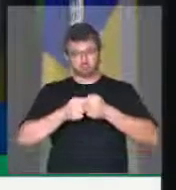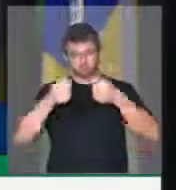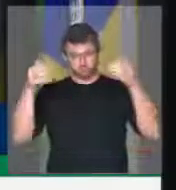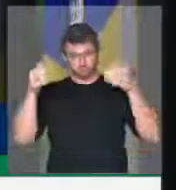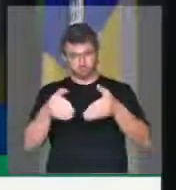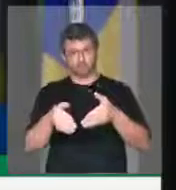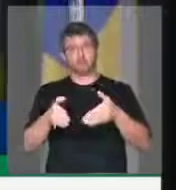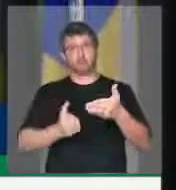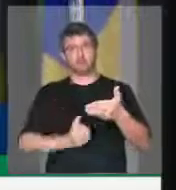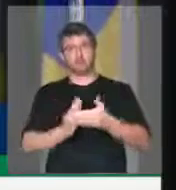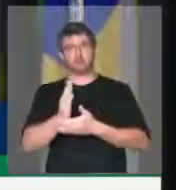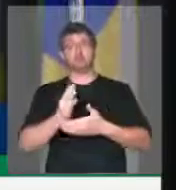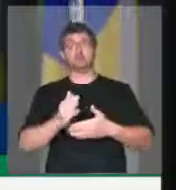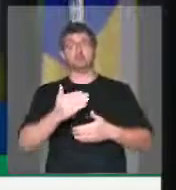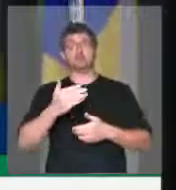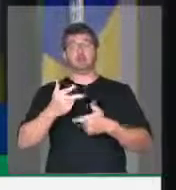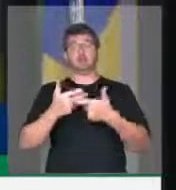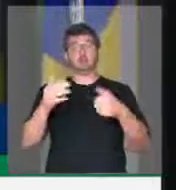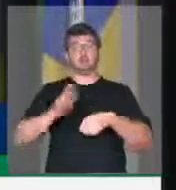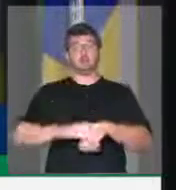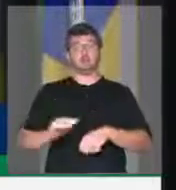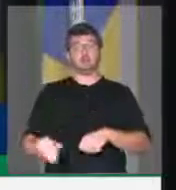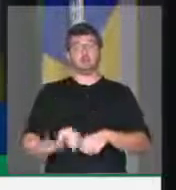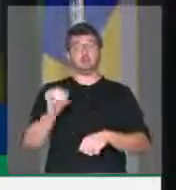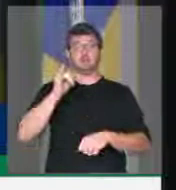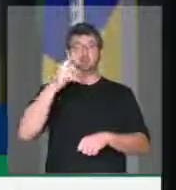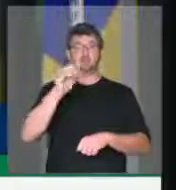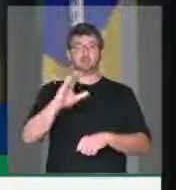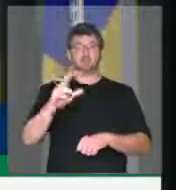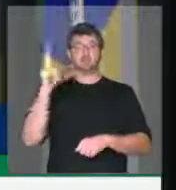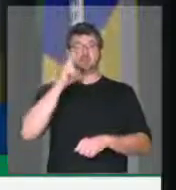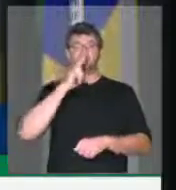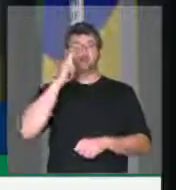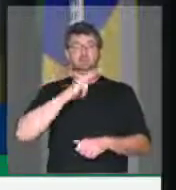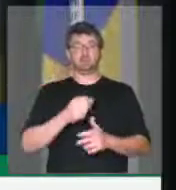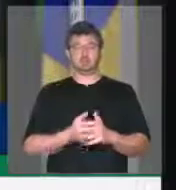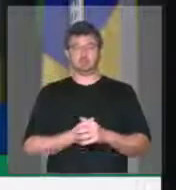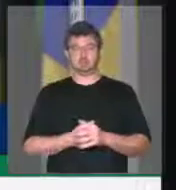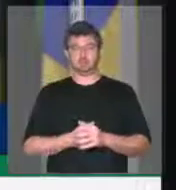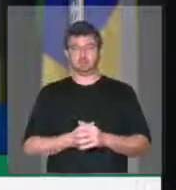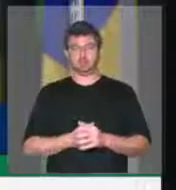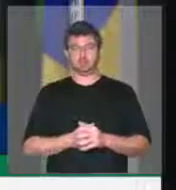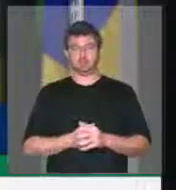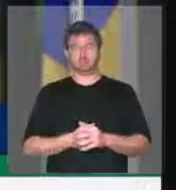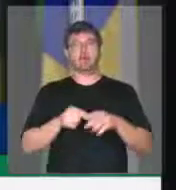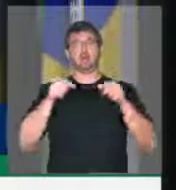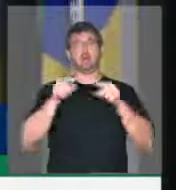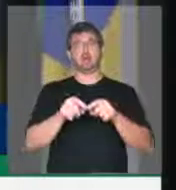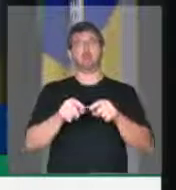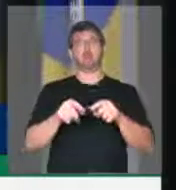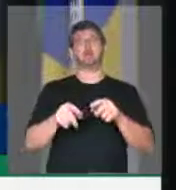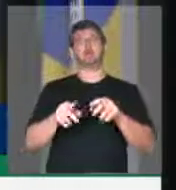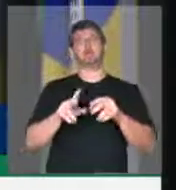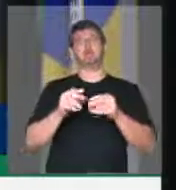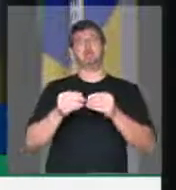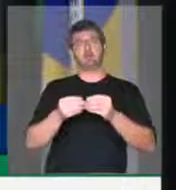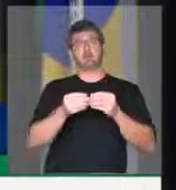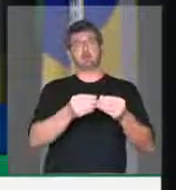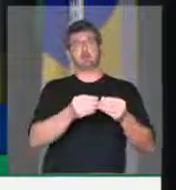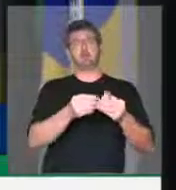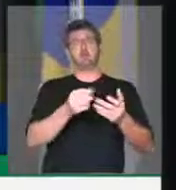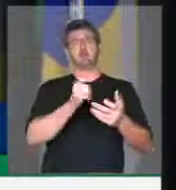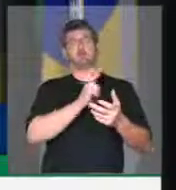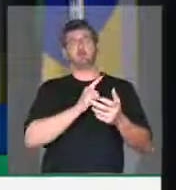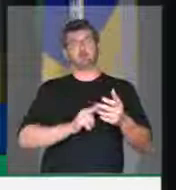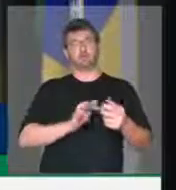para aprovar a prioridade das prioridades, a PEC emergencial. É ela que dará à União e aos entes